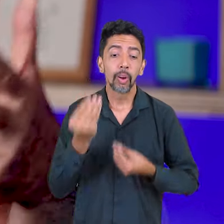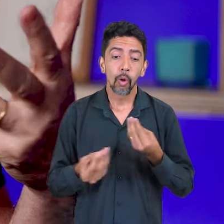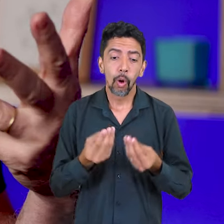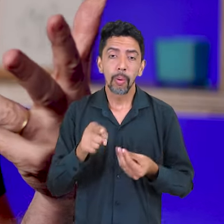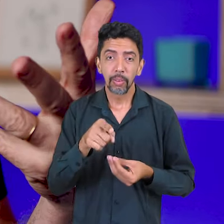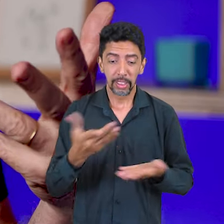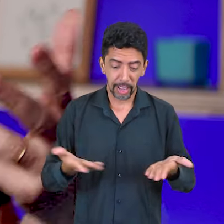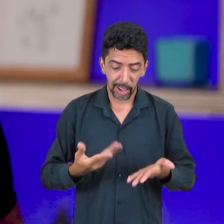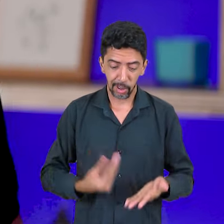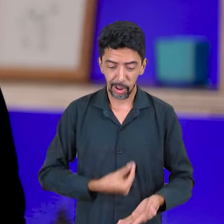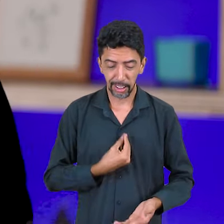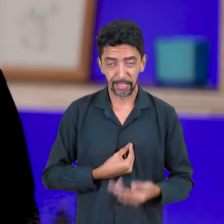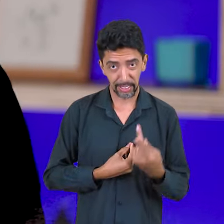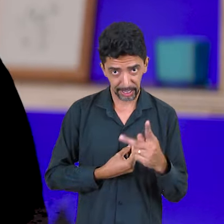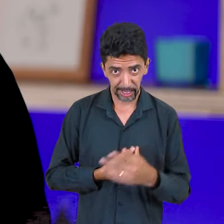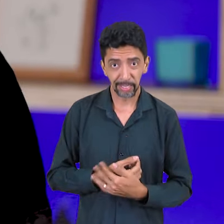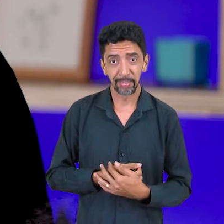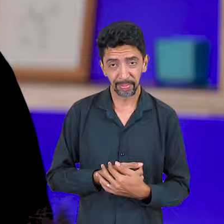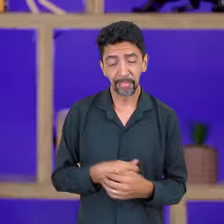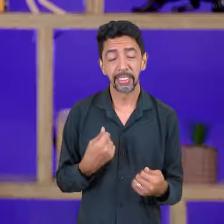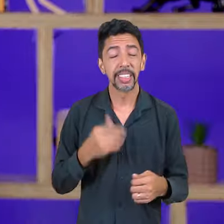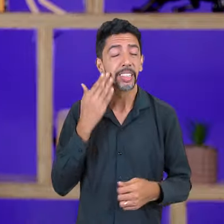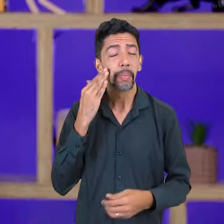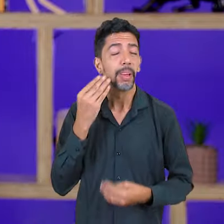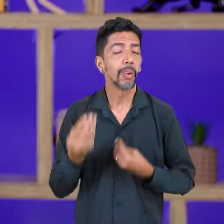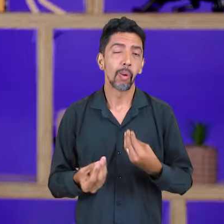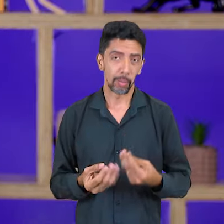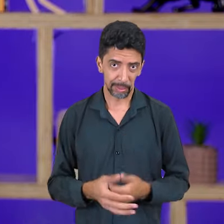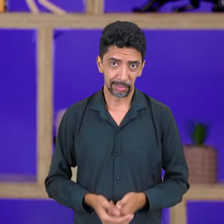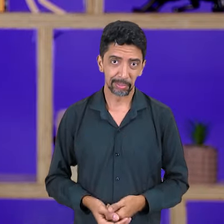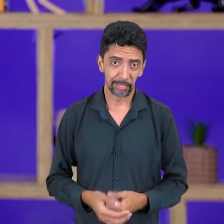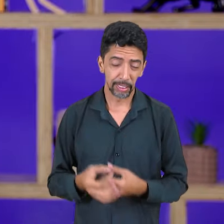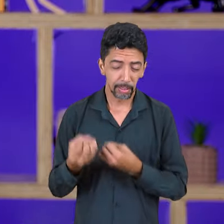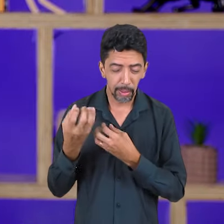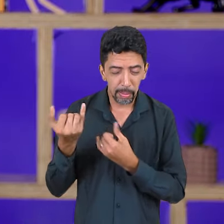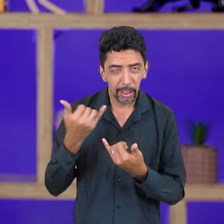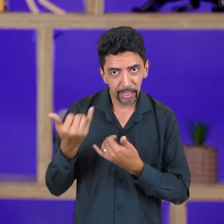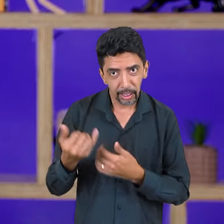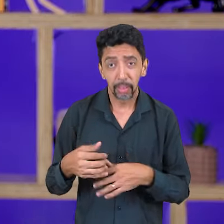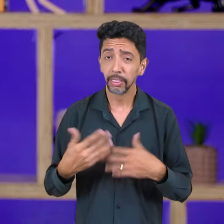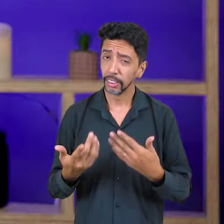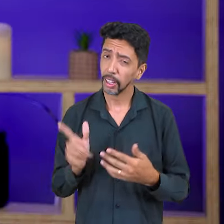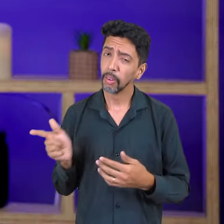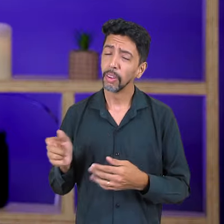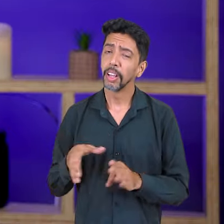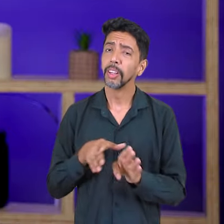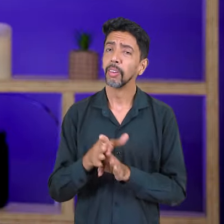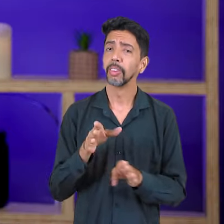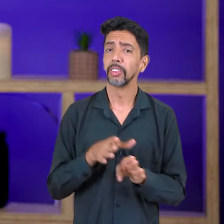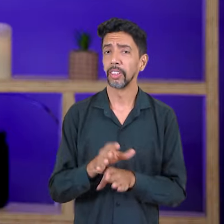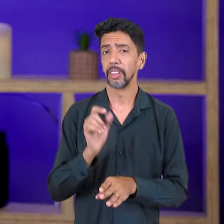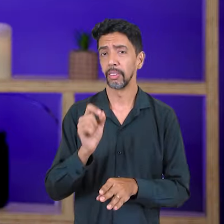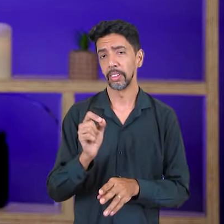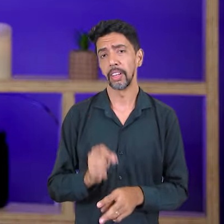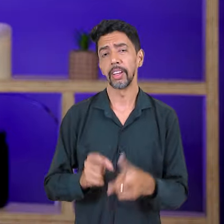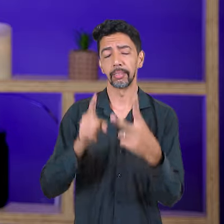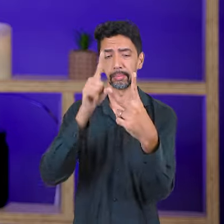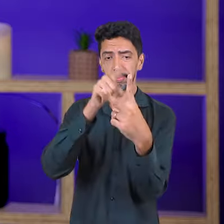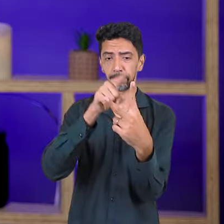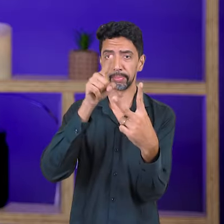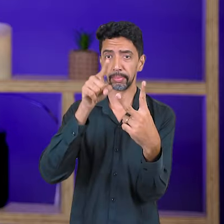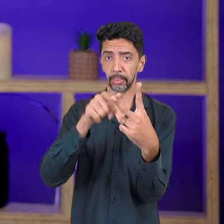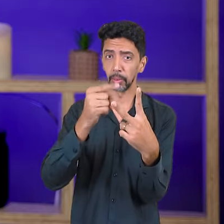financeira da sua aposentadoria sustentável para isso eu recomendo dois instrumentos